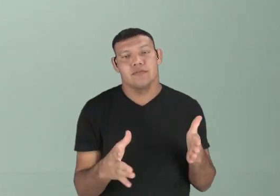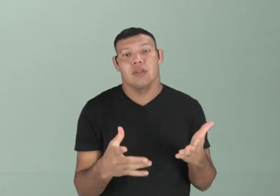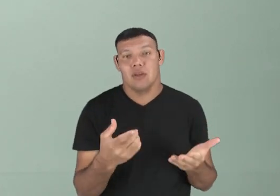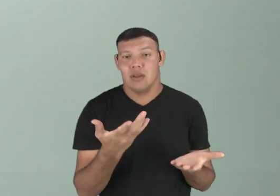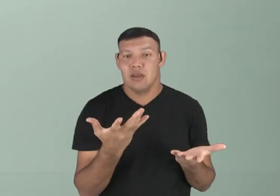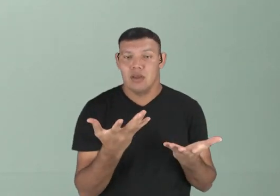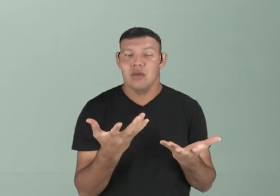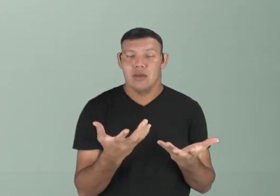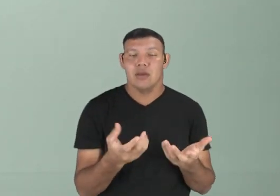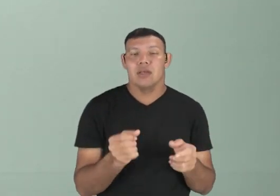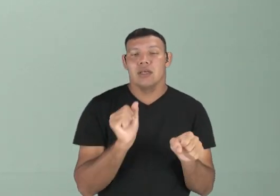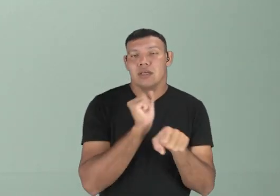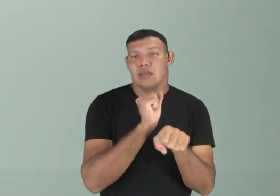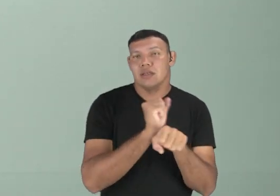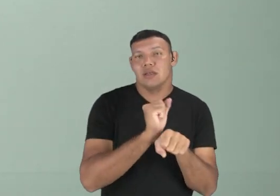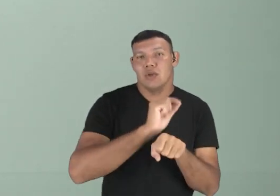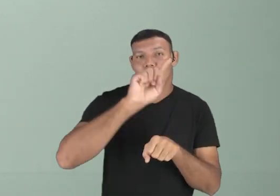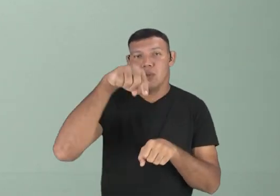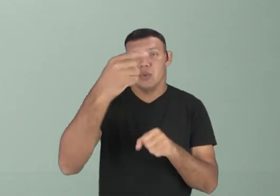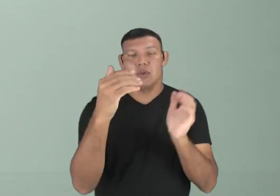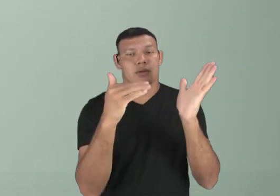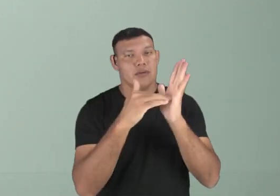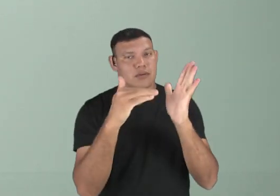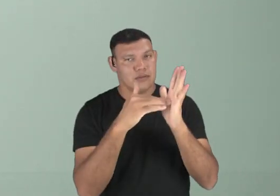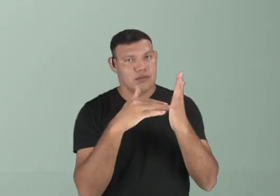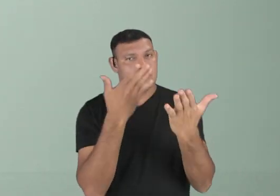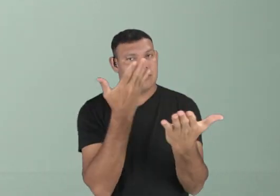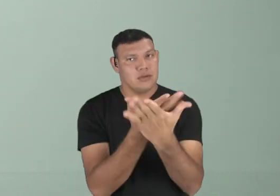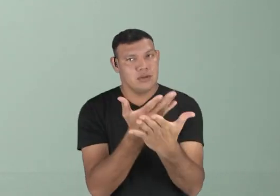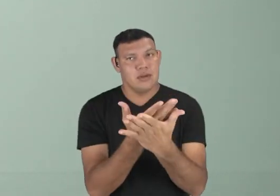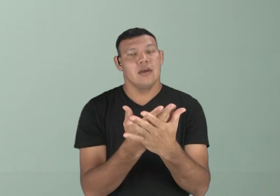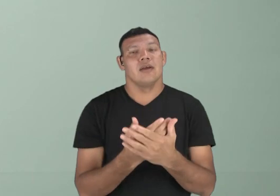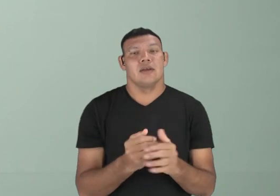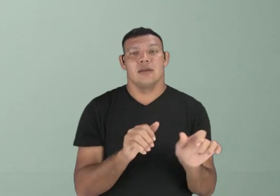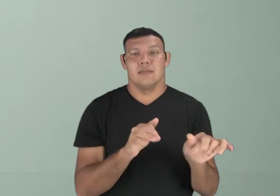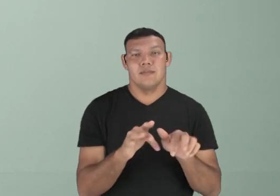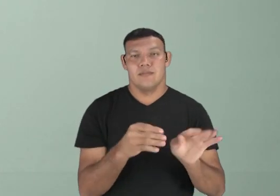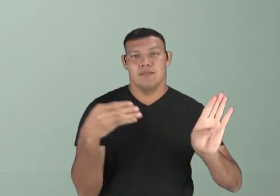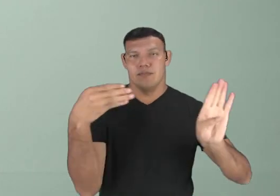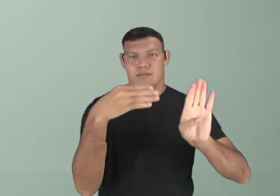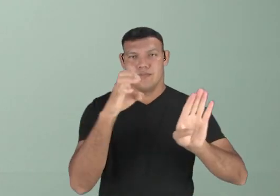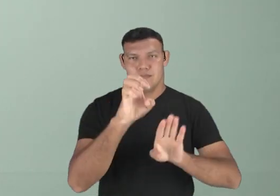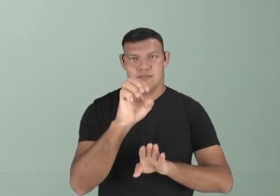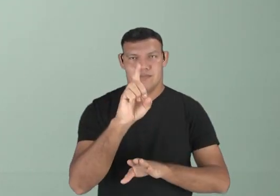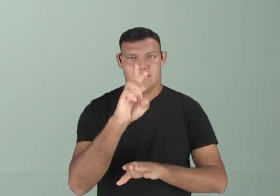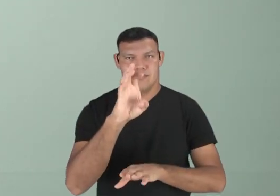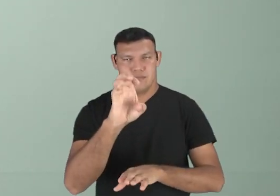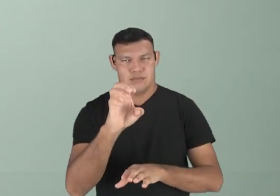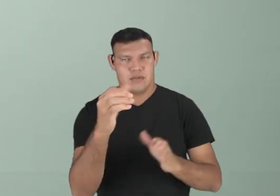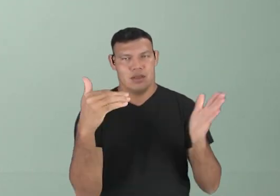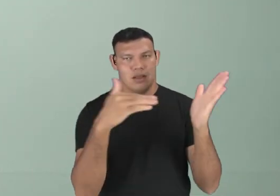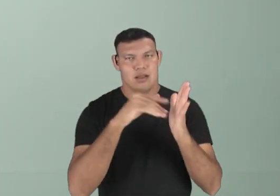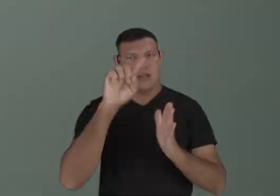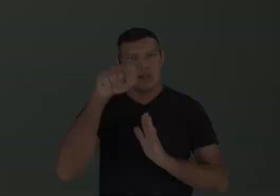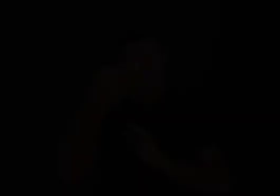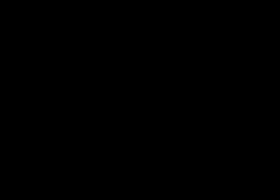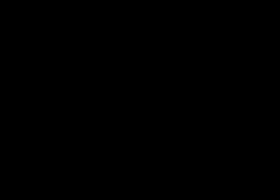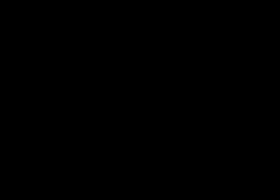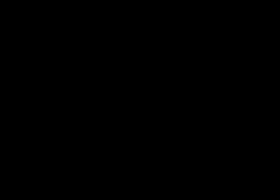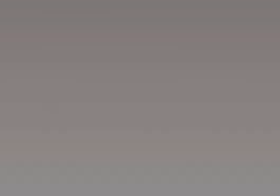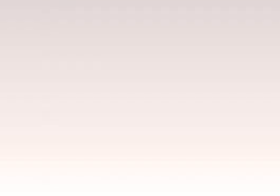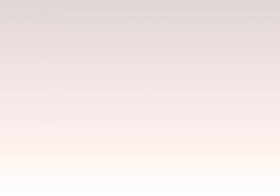disposição. Aguardo por vocês em nossa próxima aula. E não esqueçam de acessar a plataforma Eduque. E até mais!